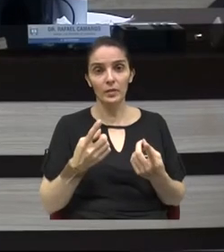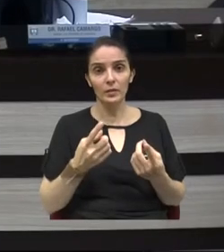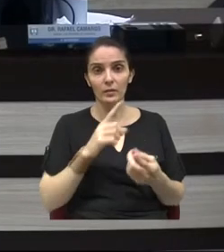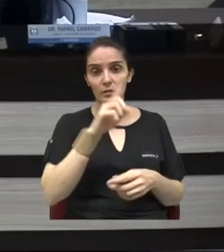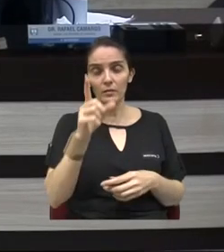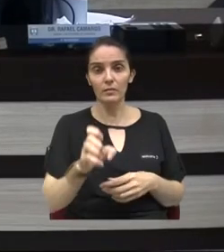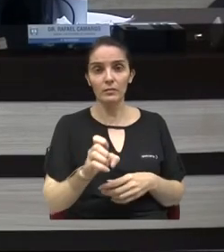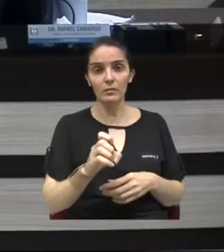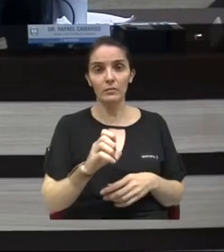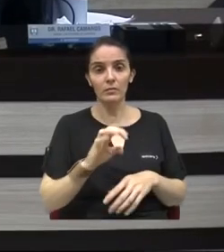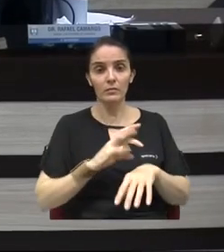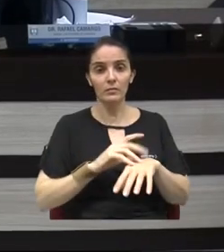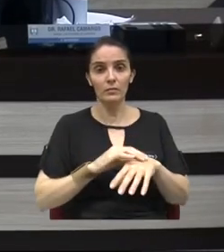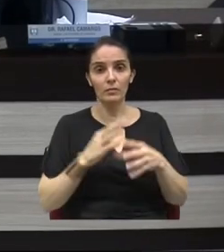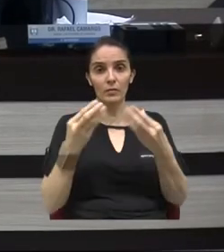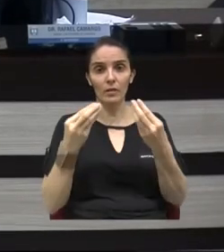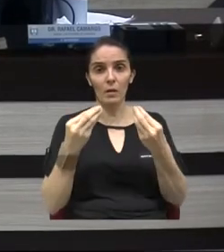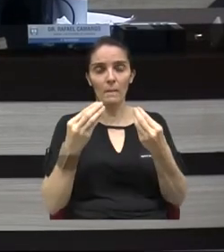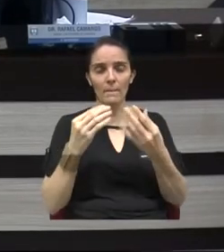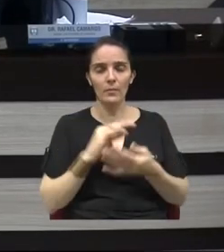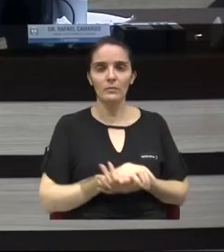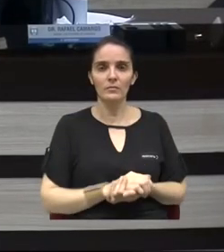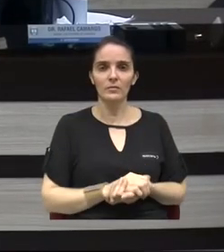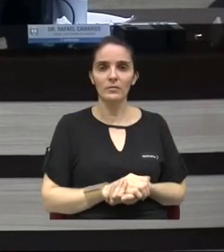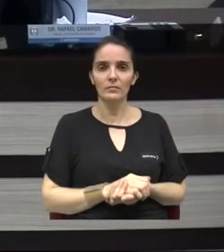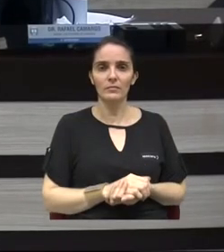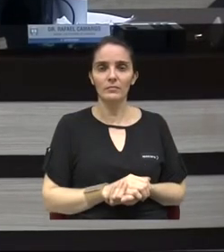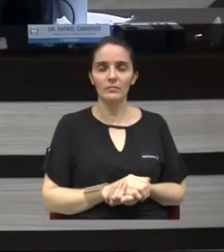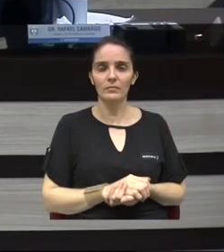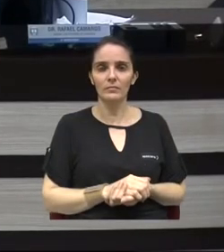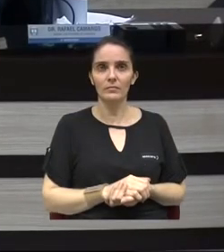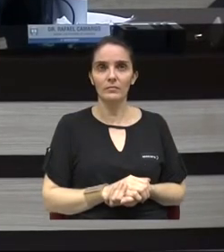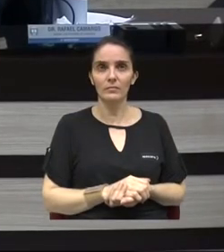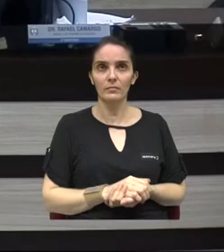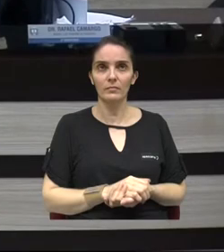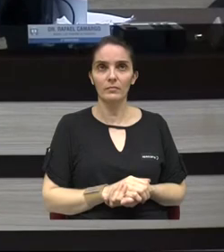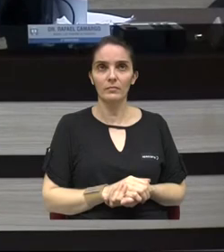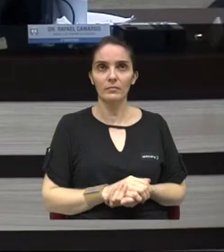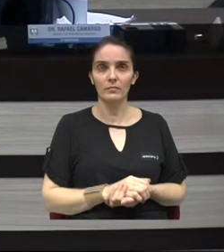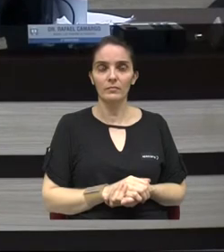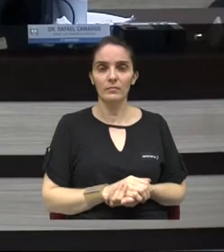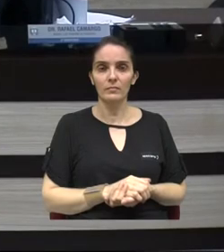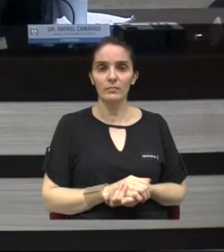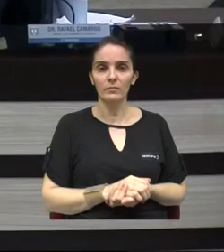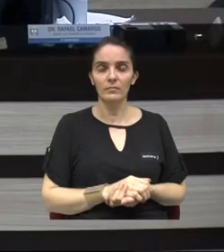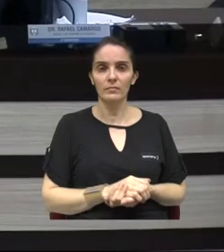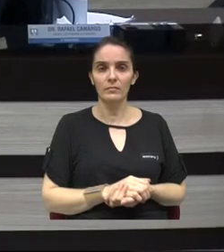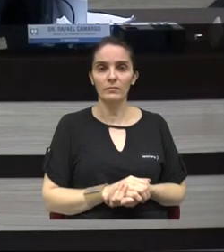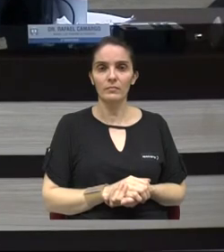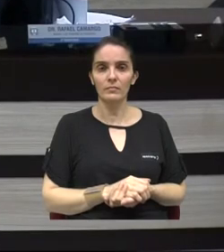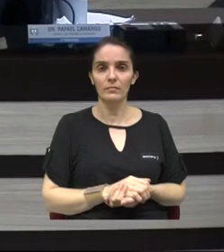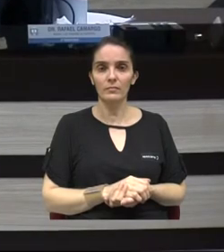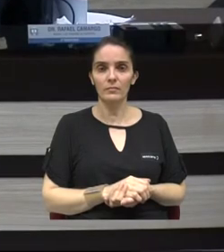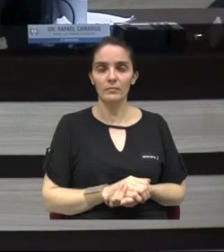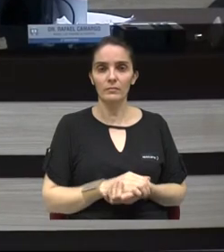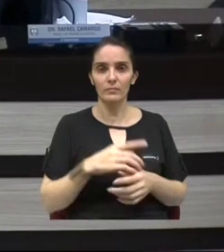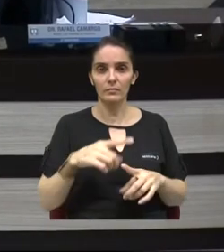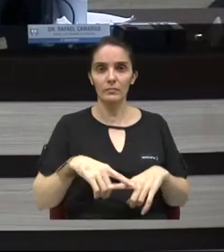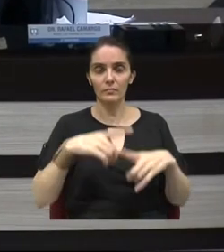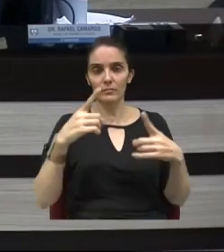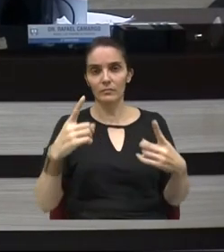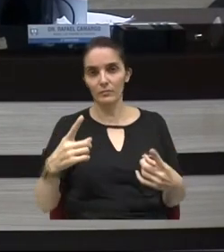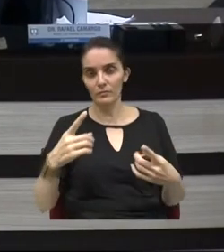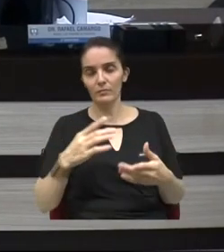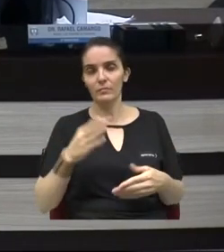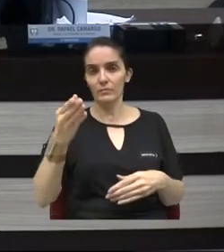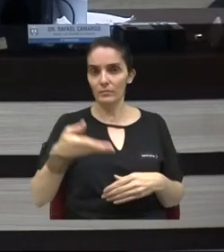Achou não. E o, não, mas o cardiologista, o doutor Georgette. O Maser, e o,